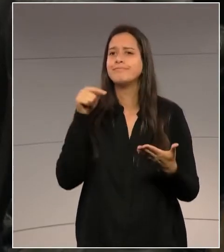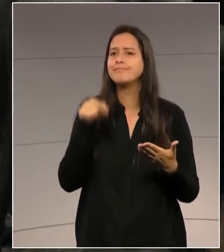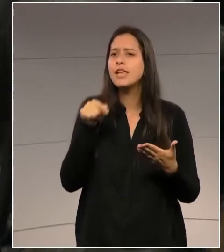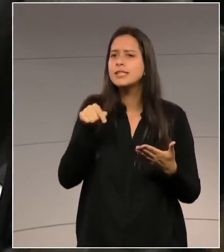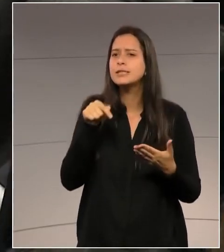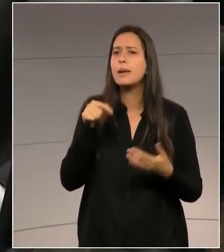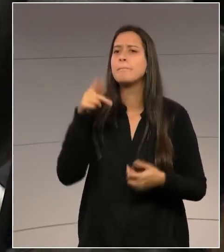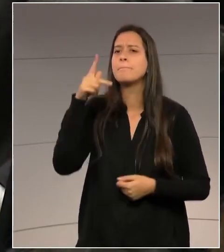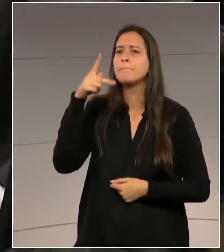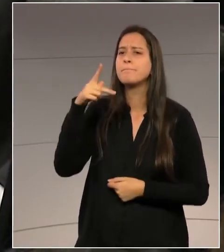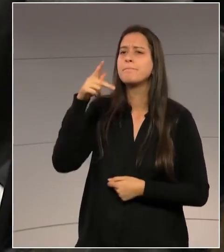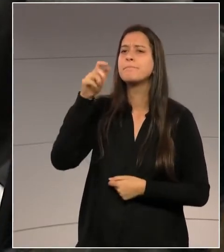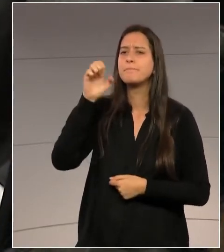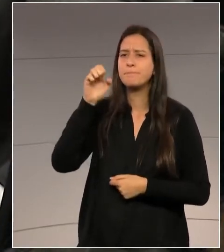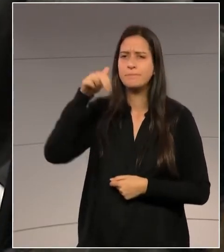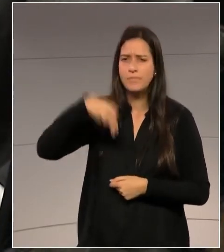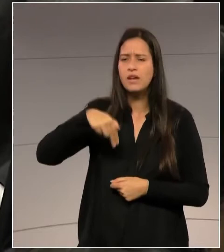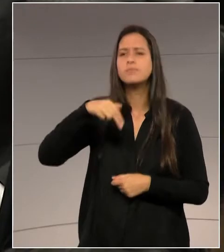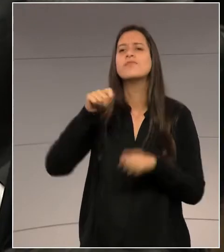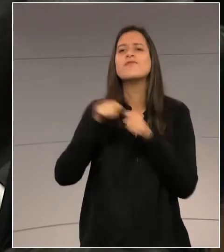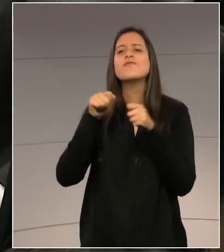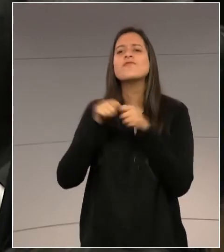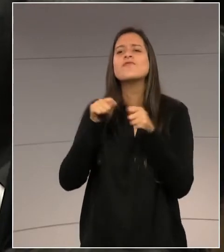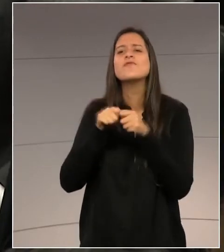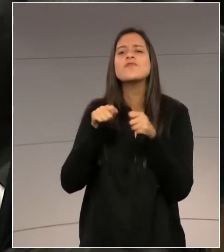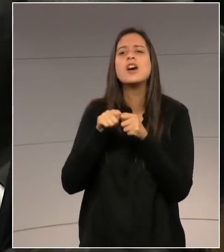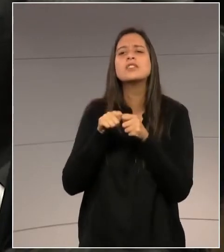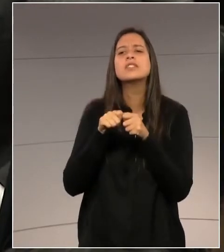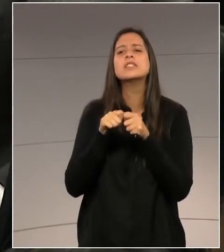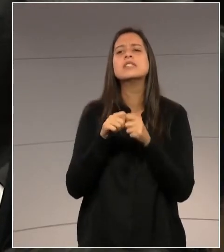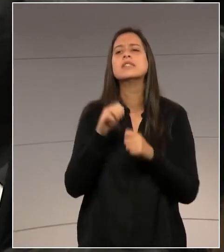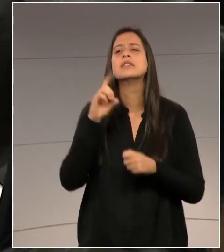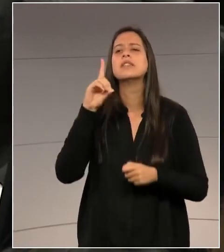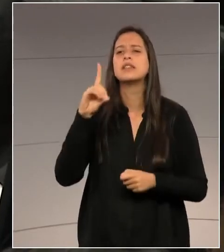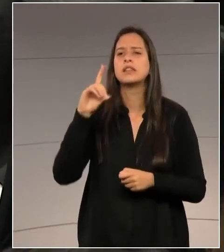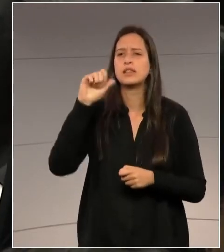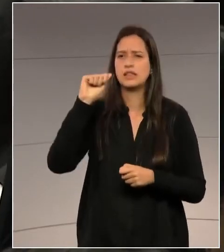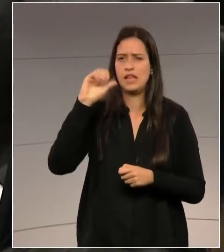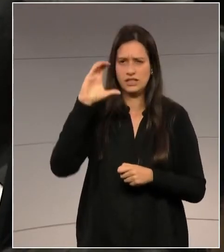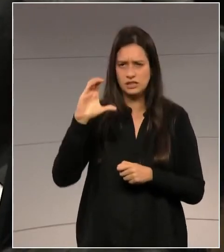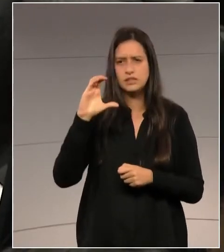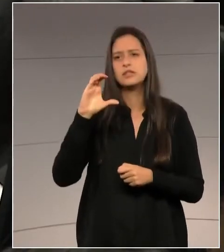adc 43 solicitando que o supremo